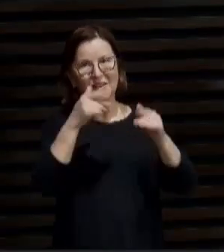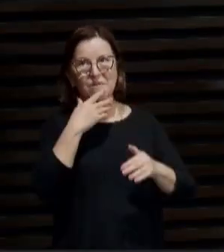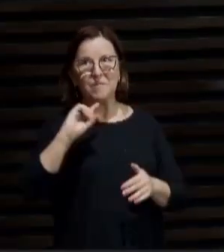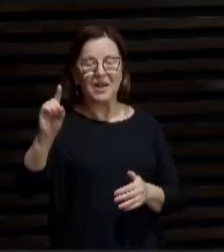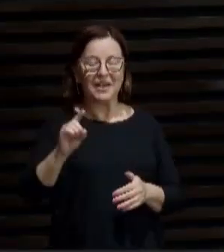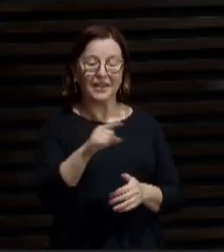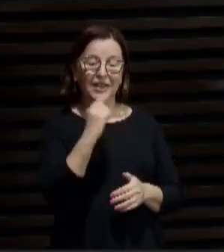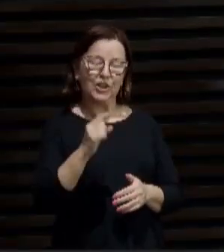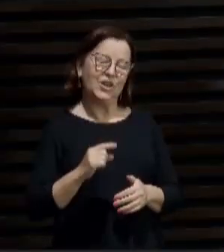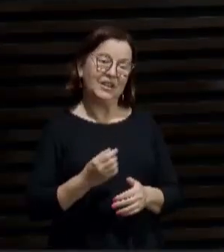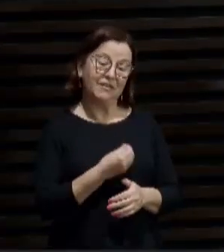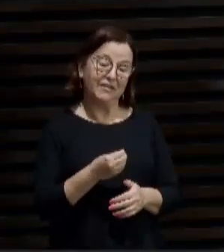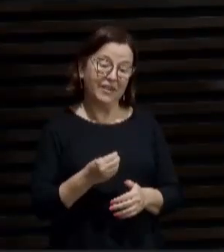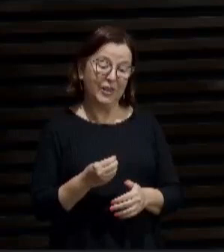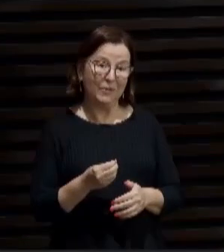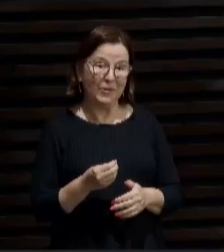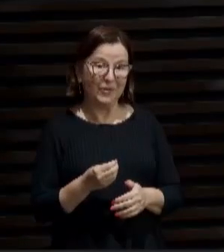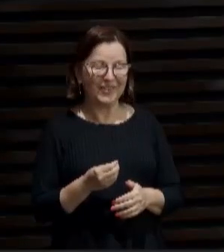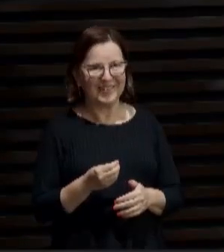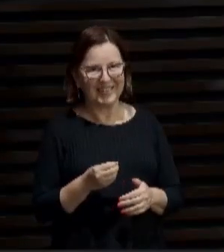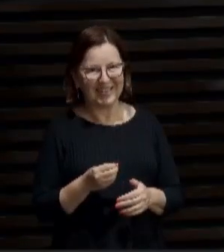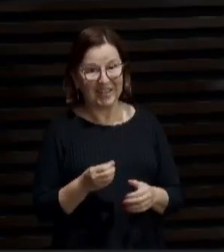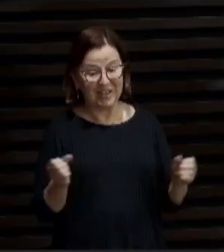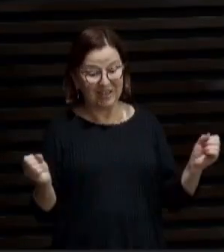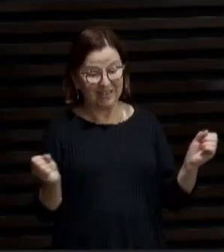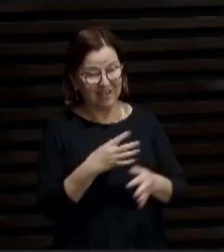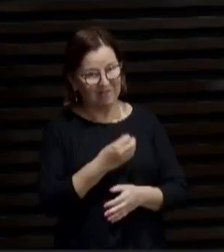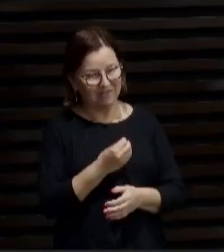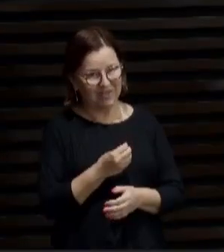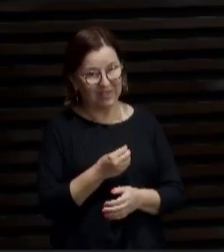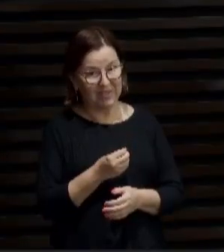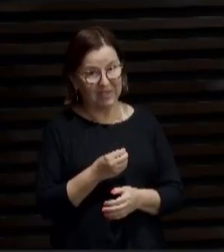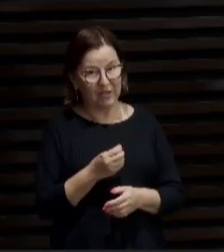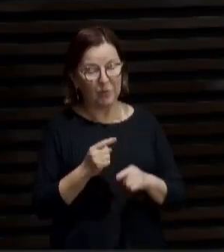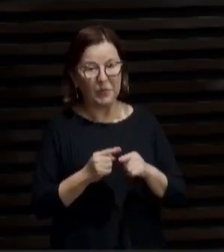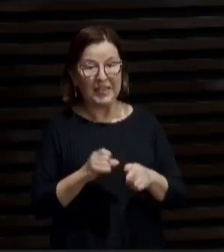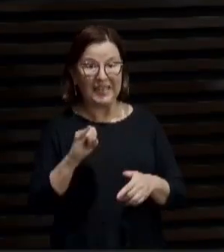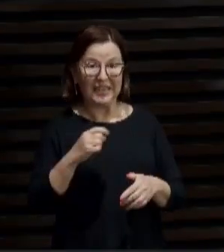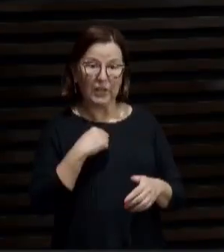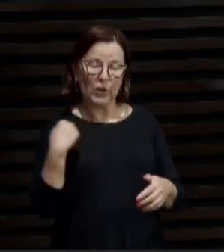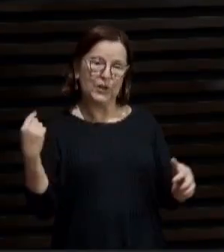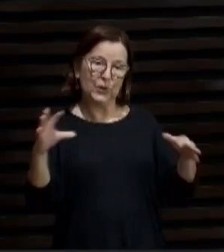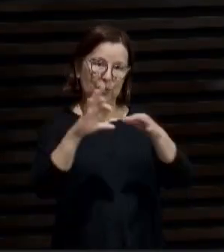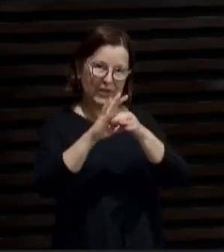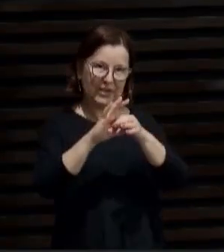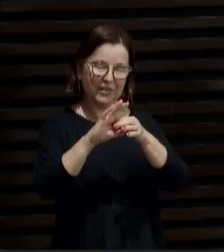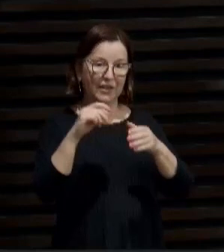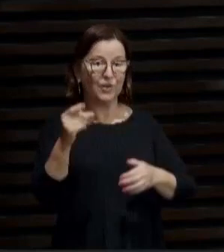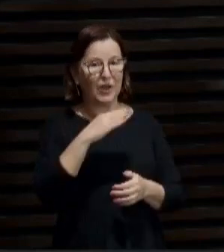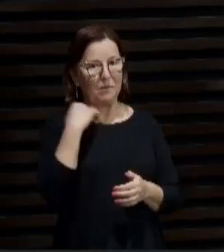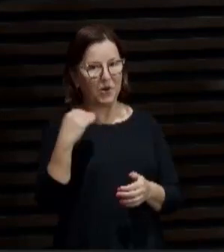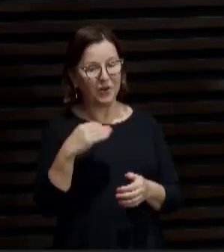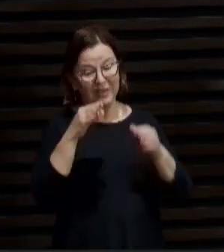andemos nós em novidade de vida. Porque se fomos unidos com ele na semelhança da sua morte, certamente o seremos também